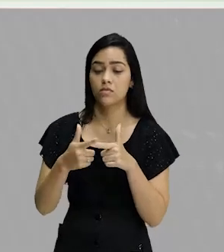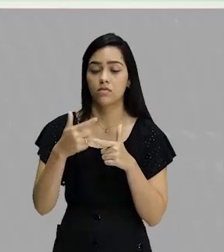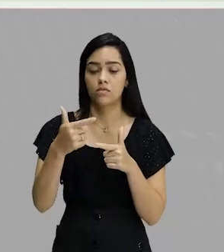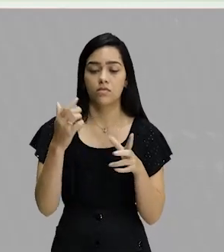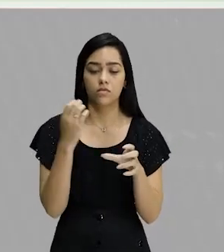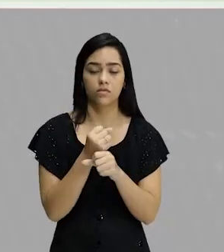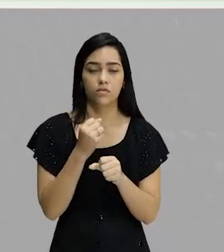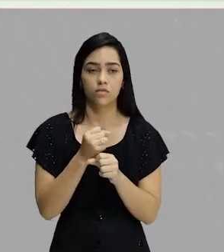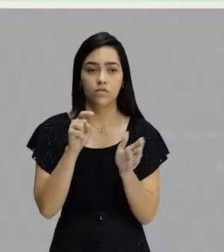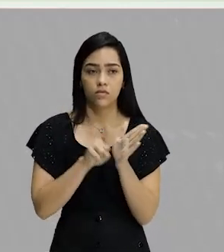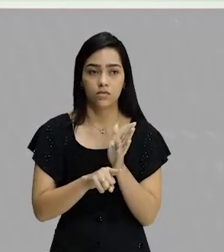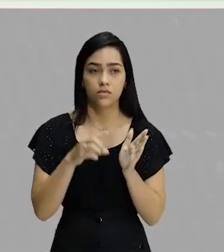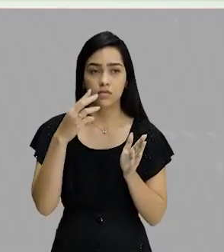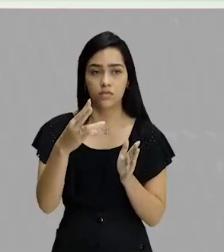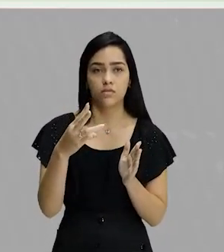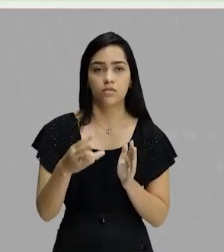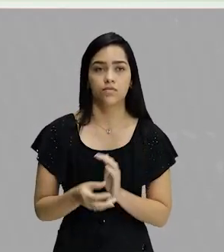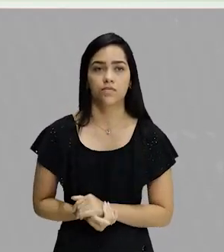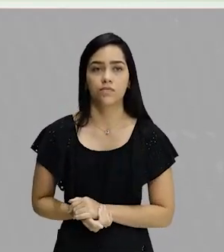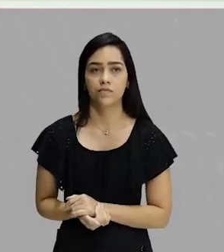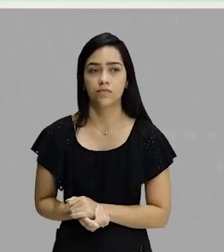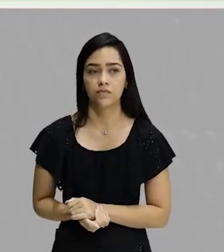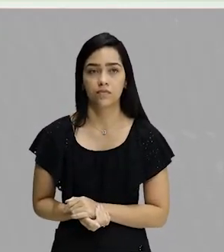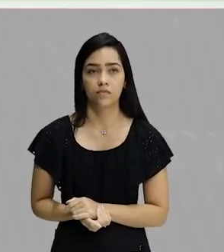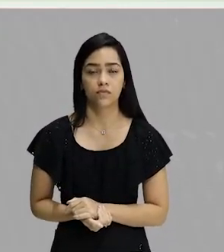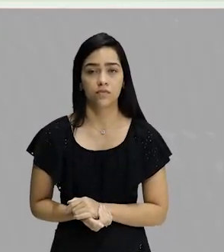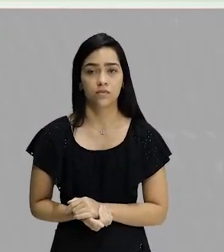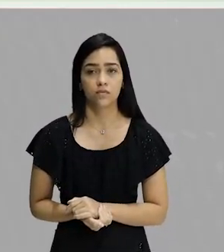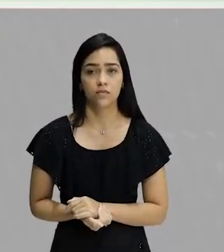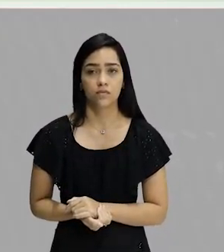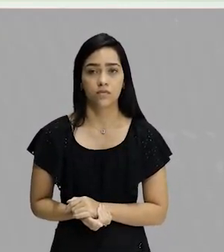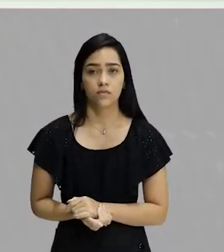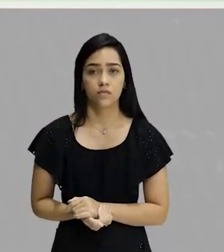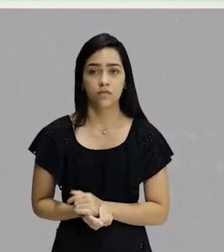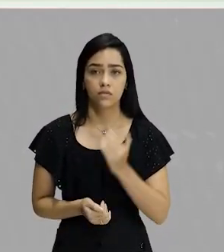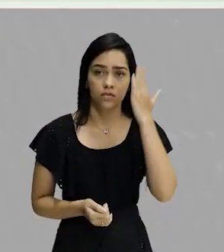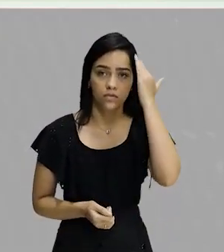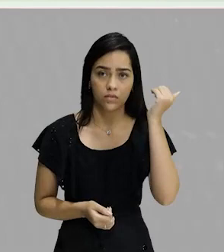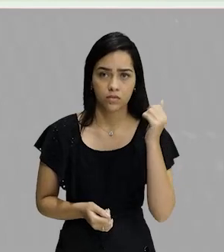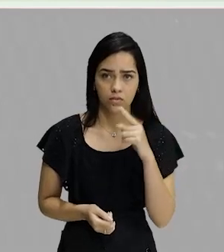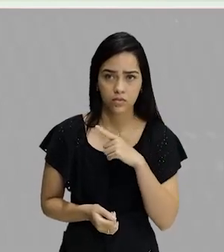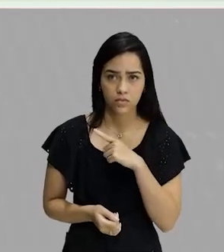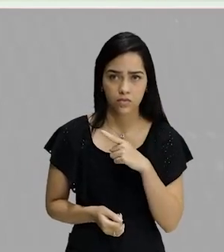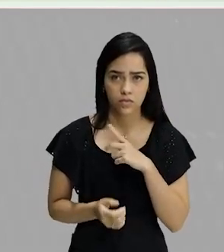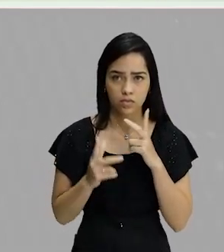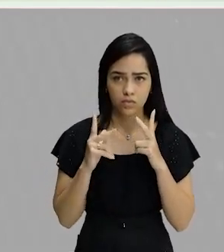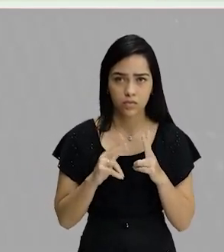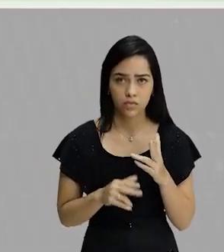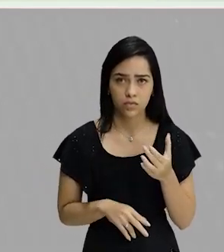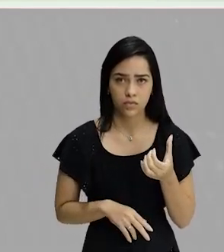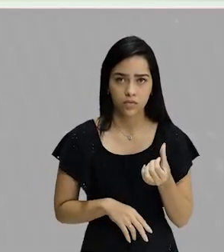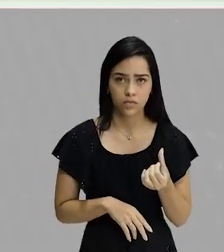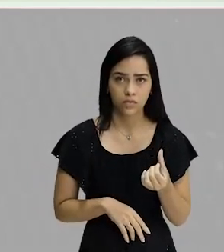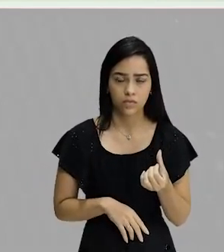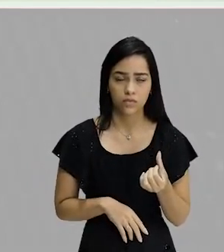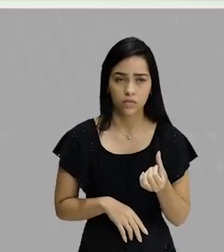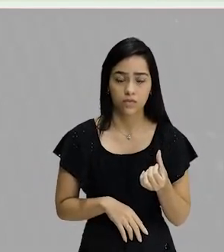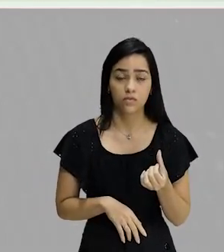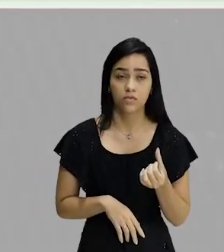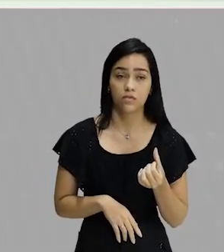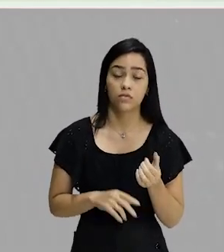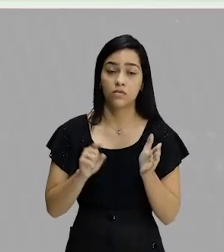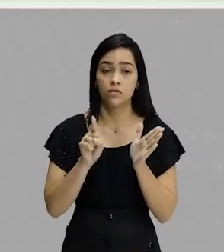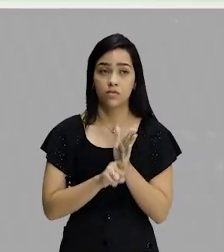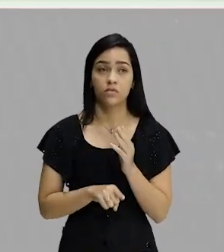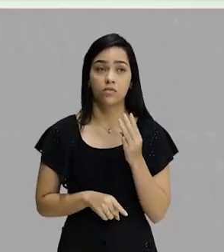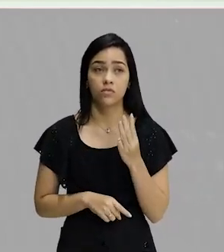dar menos 3. Tá? Então, o ponto cuja ordenada é 6, a abscissa é